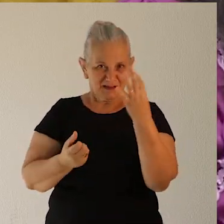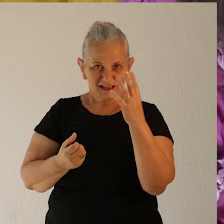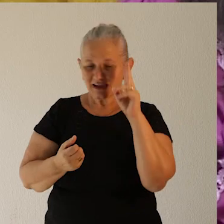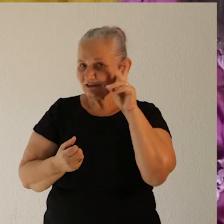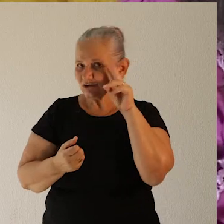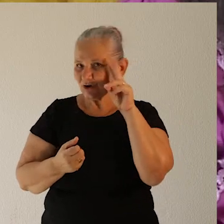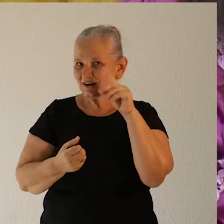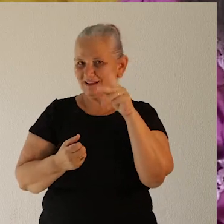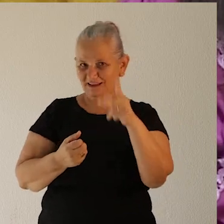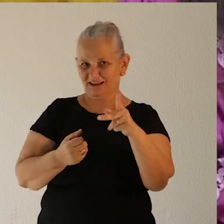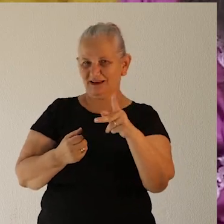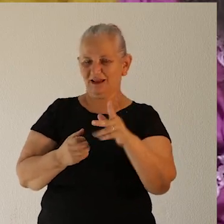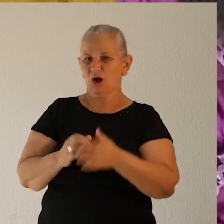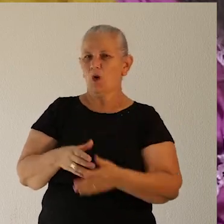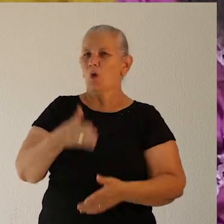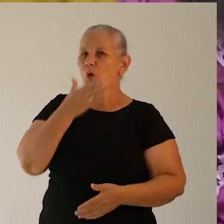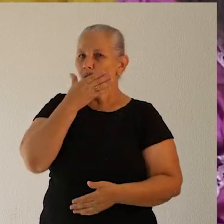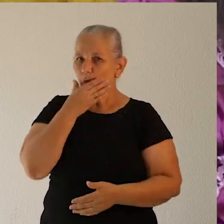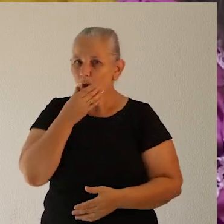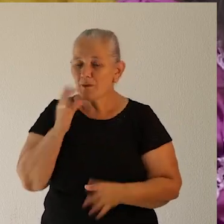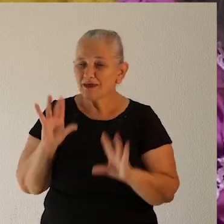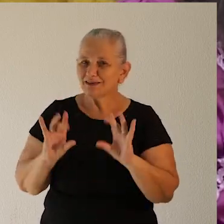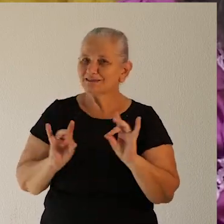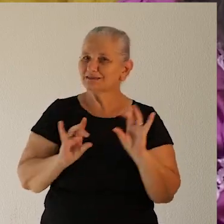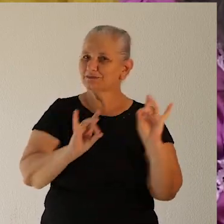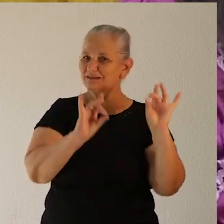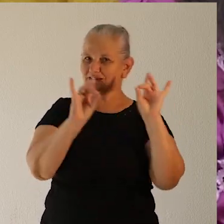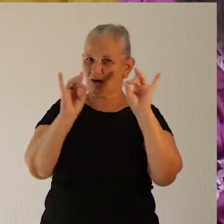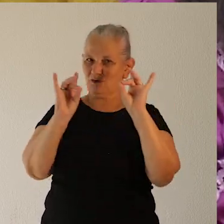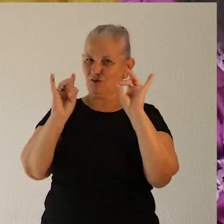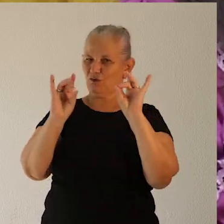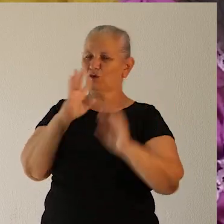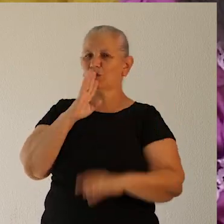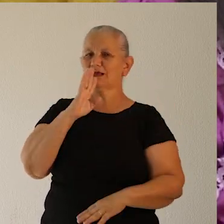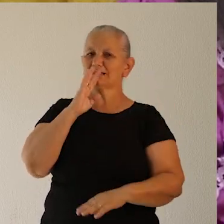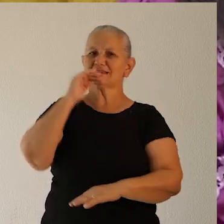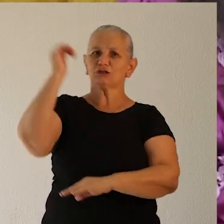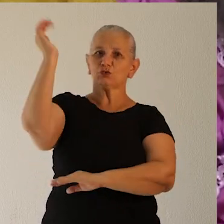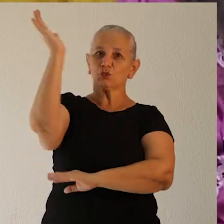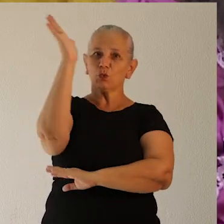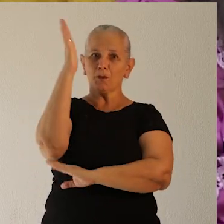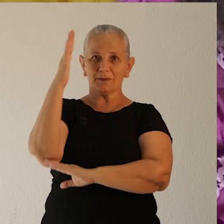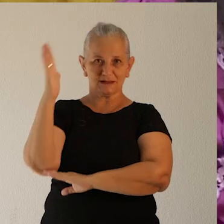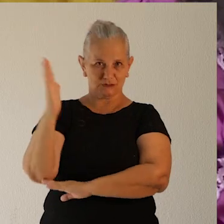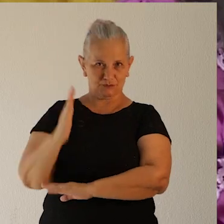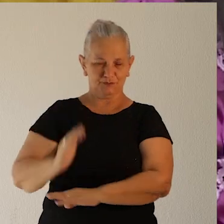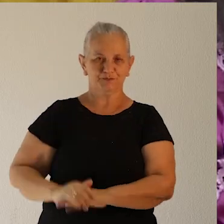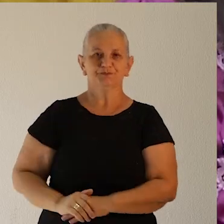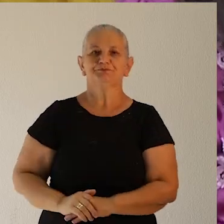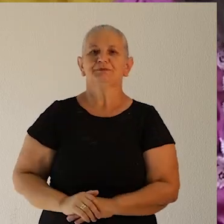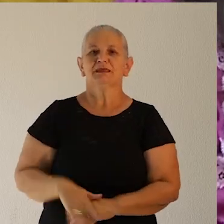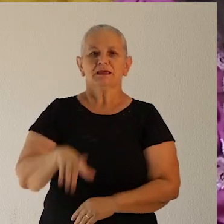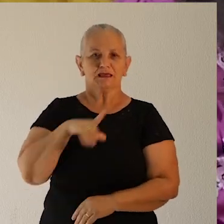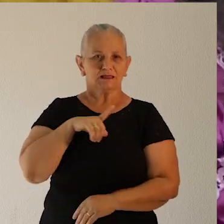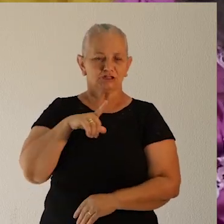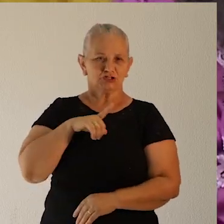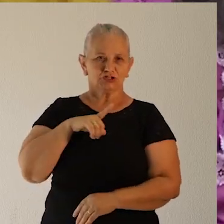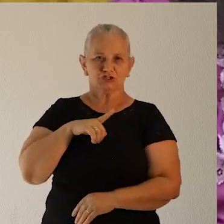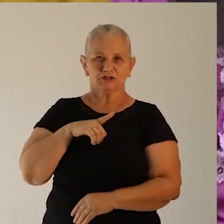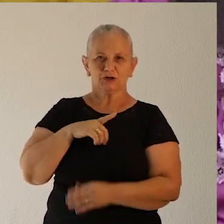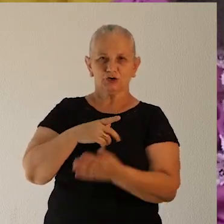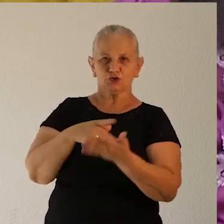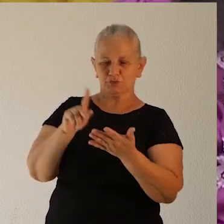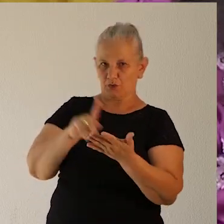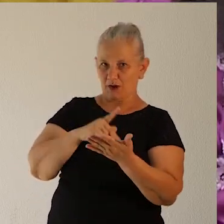um cara muito especial, assim. Ele foi conhecido no Brasil mesmo, né? Não só ficou ali. Porque esses personagens são aqueles personagens da cidade